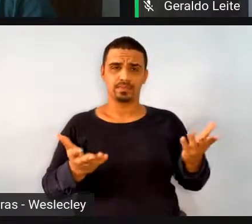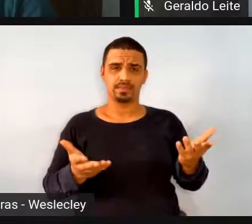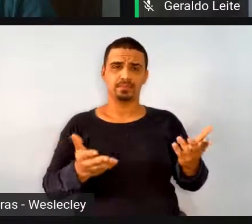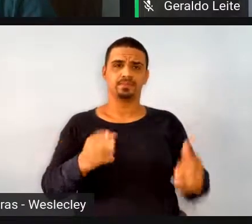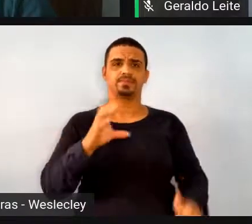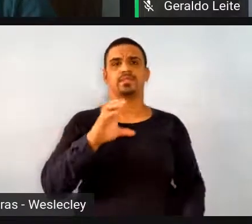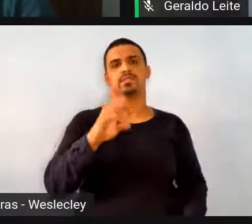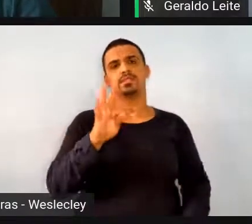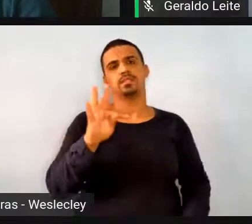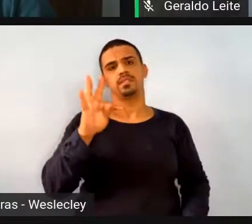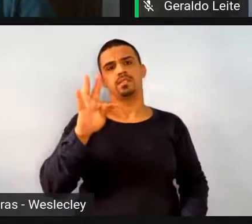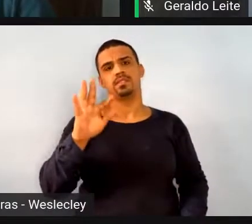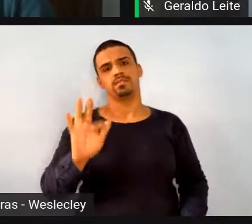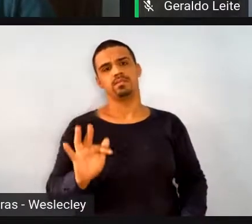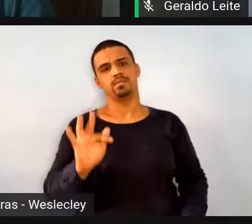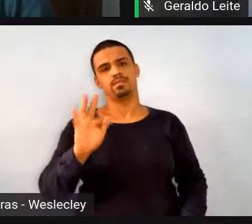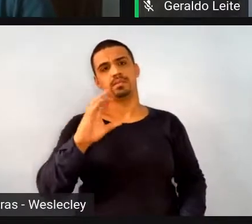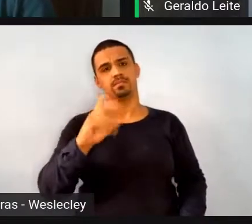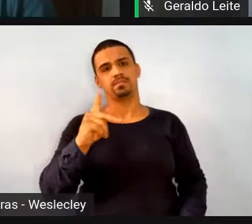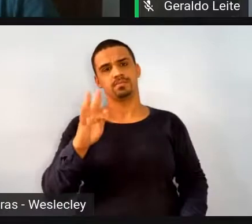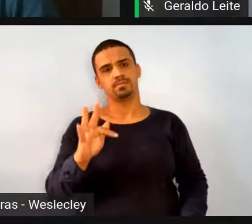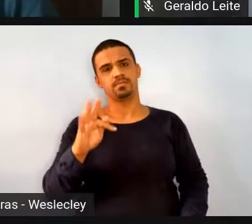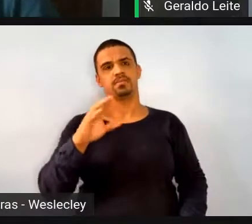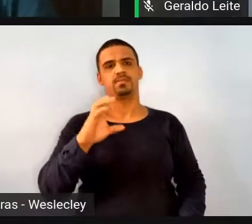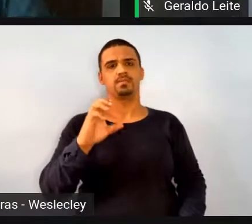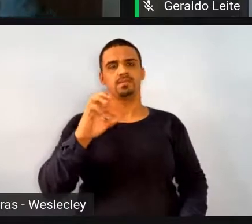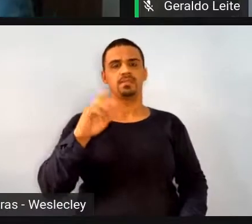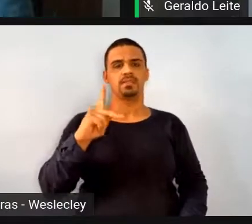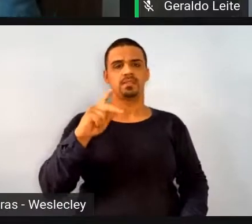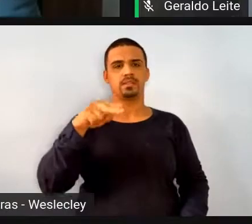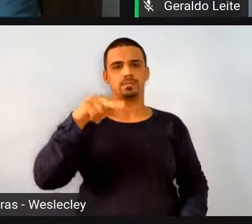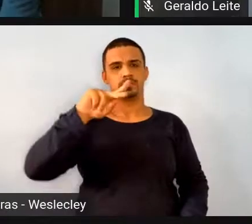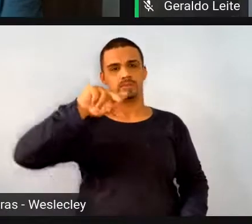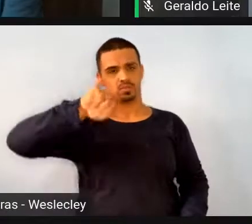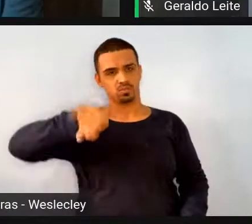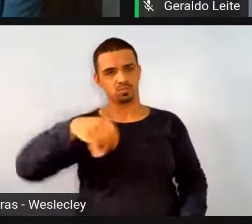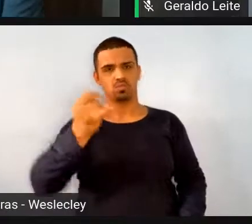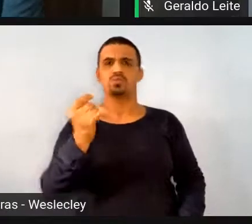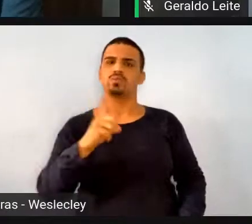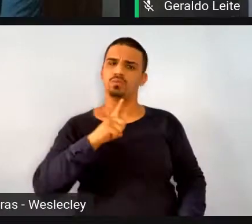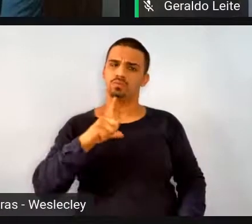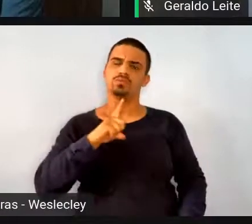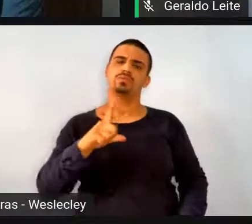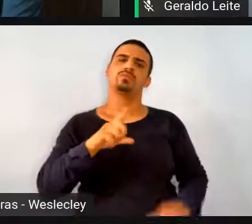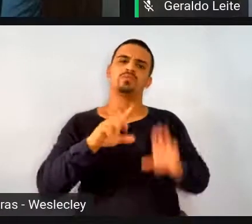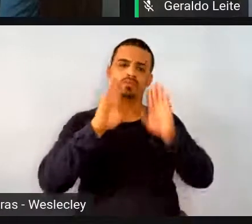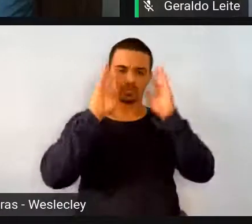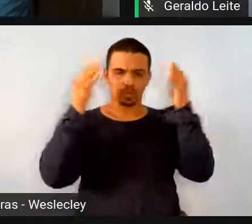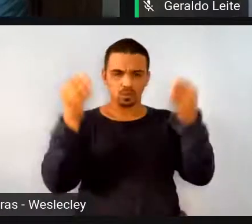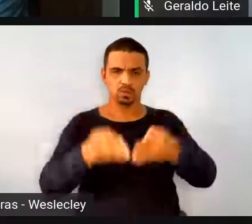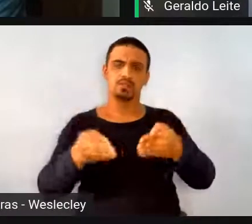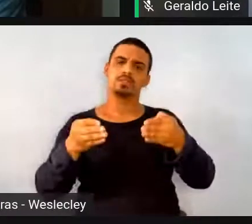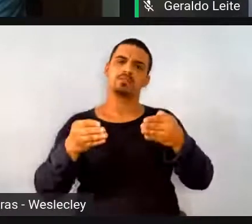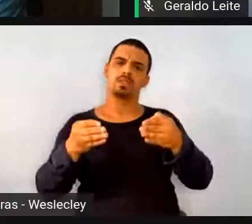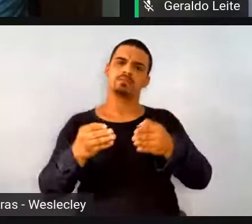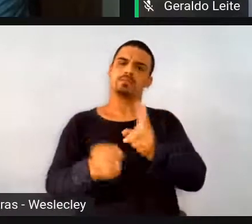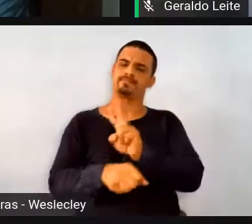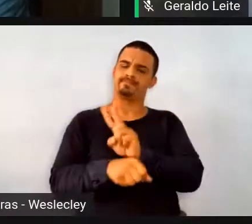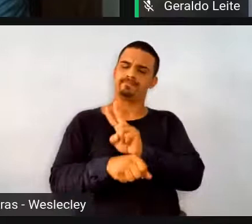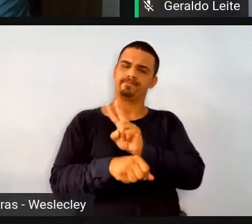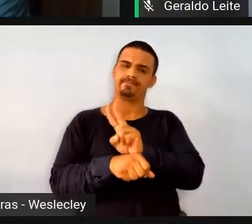por CNPJ. Né? Mas, bem, fontes, então, permanecerão concentradas, resta aguardar. Né?